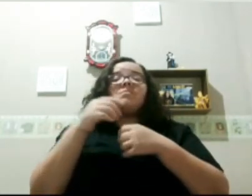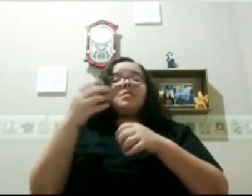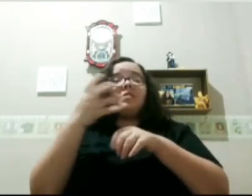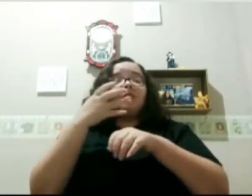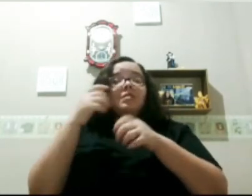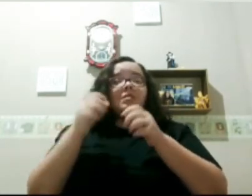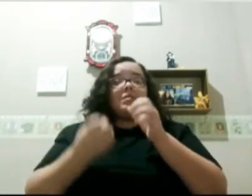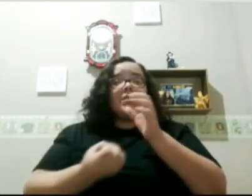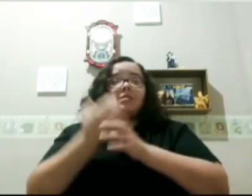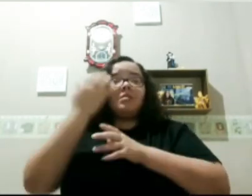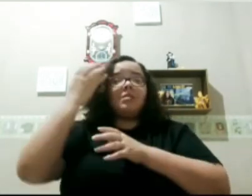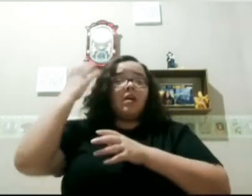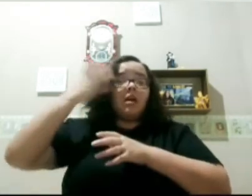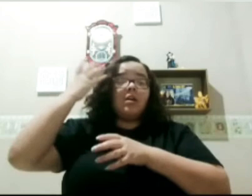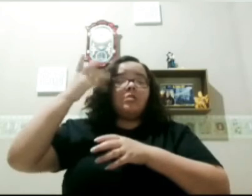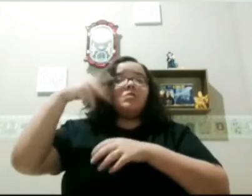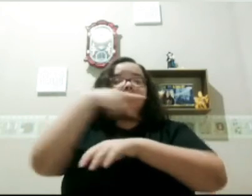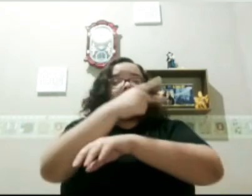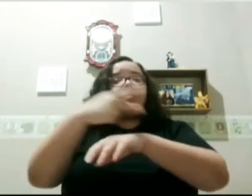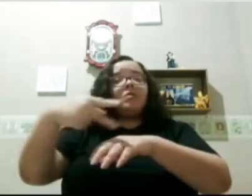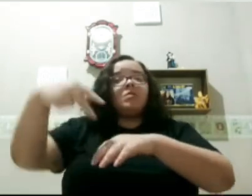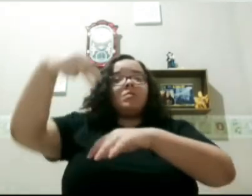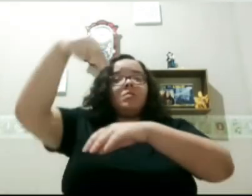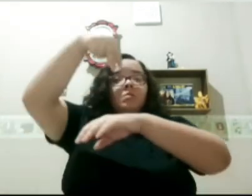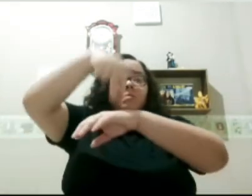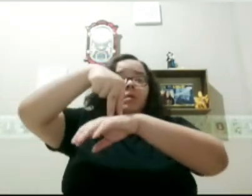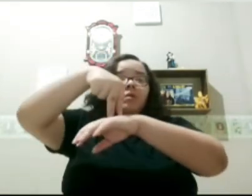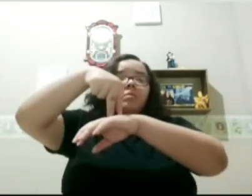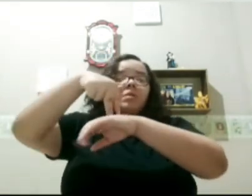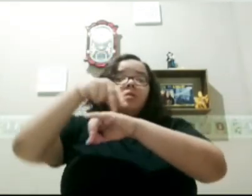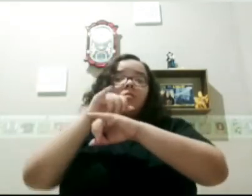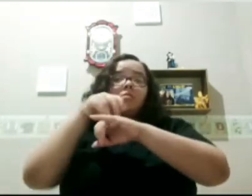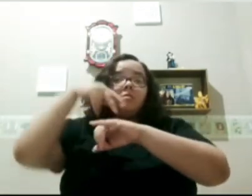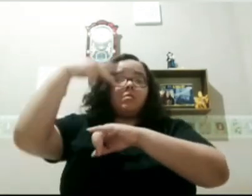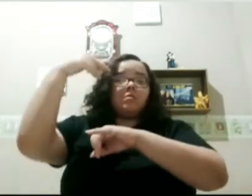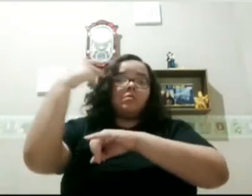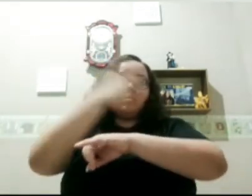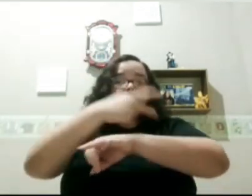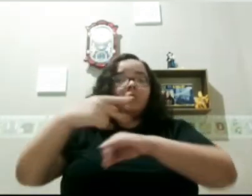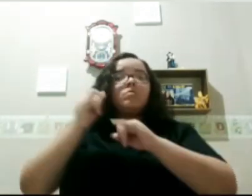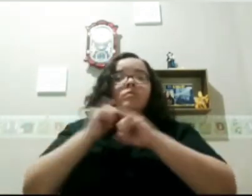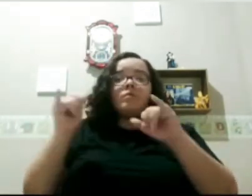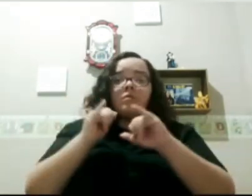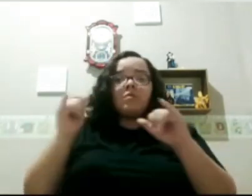da Rádio Pajeú, que é a rádio que transmite o nosso programa Palco